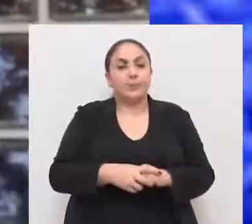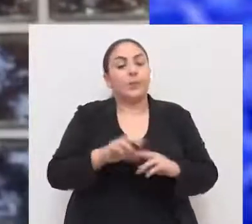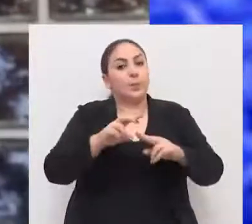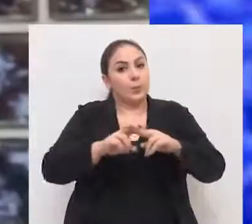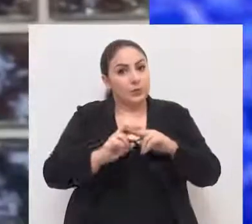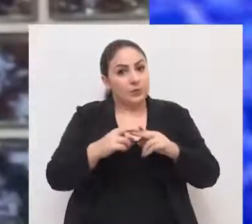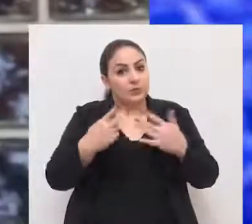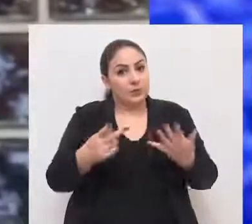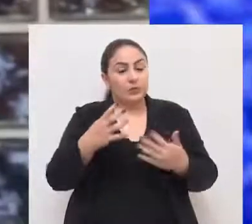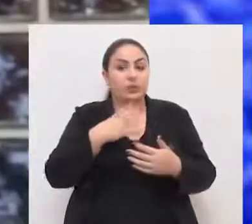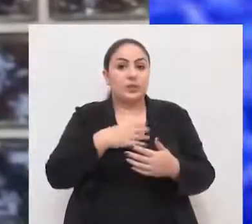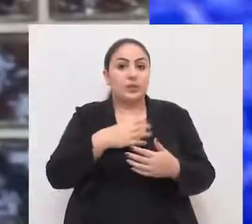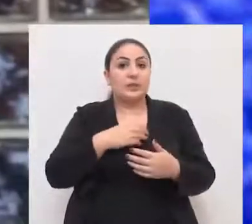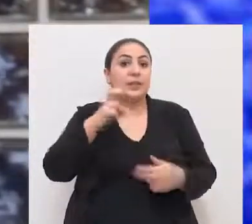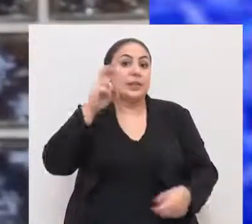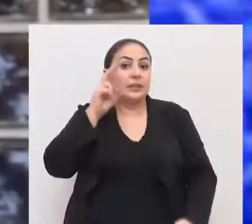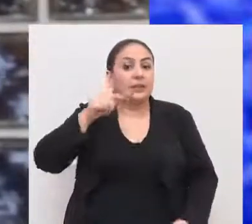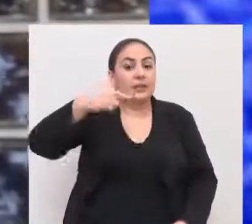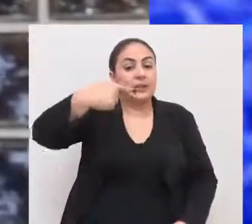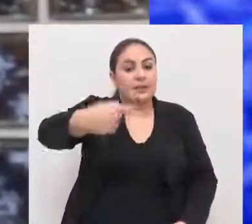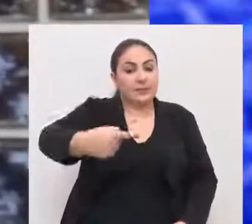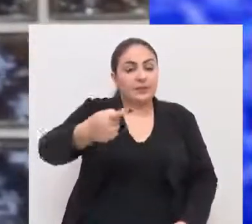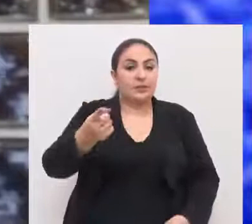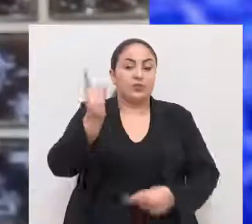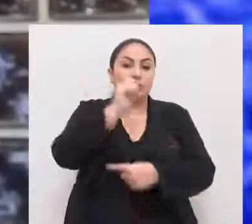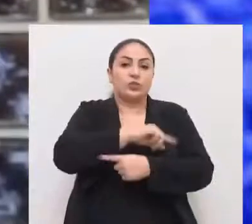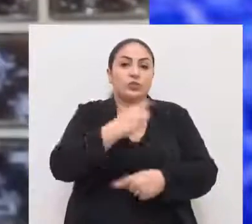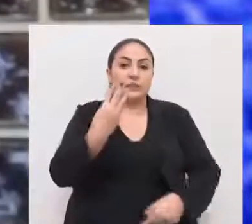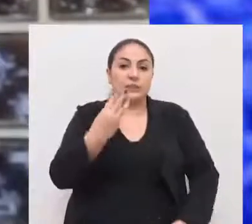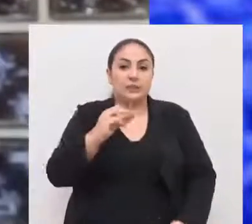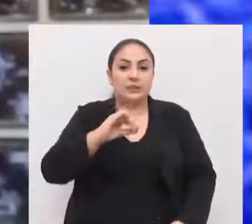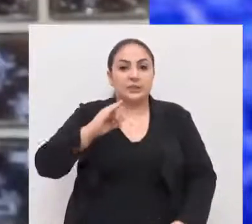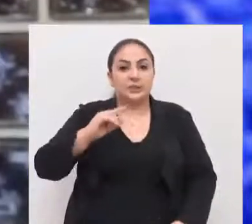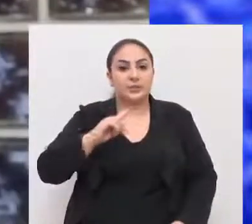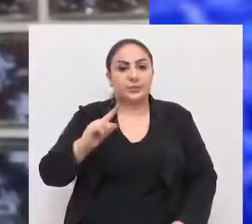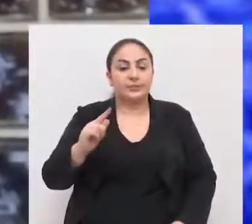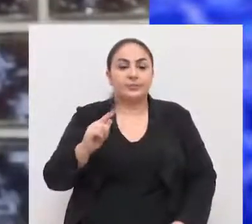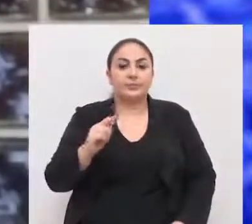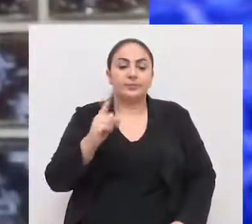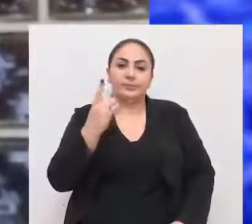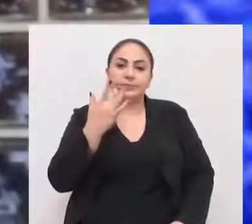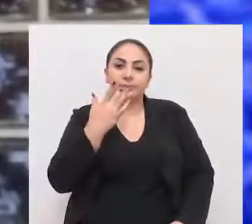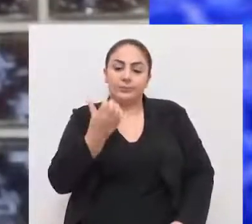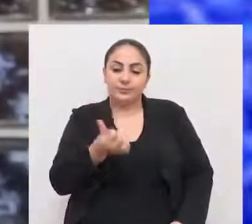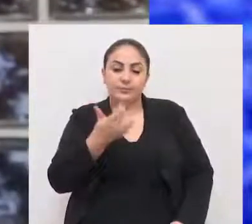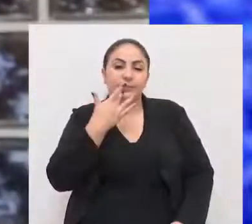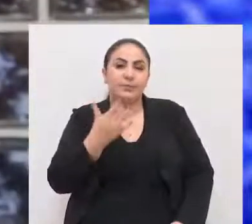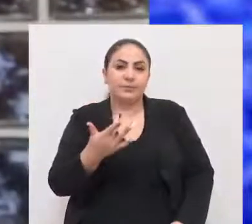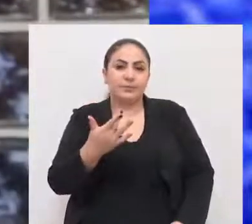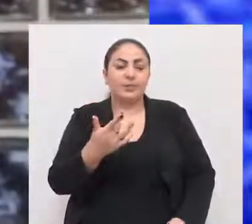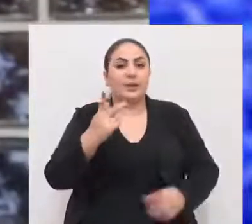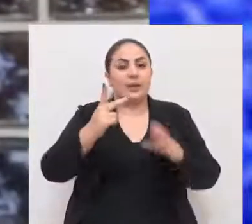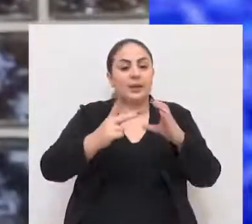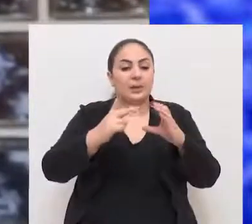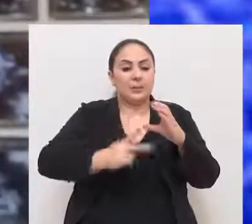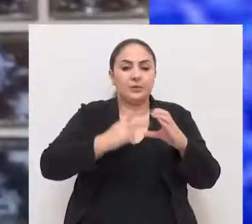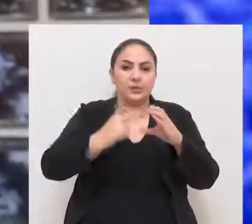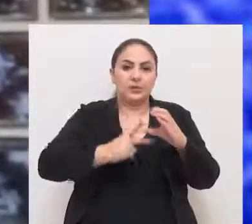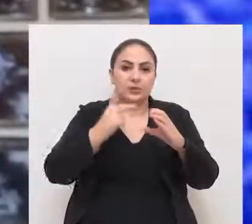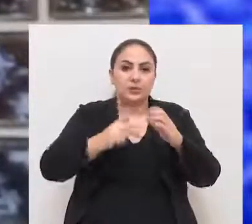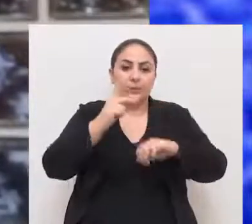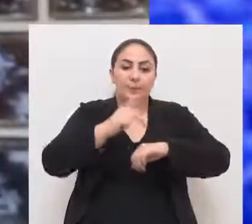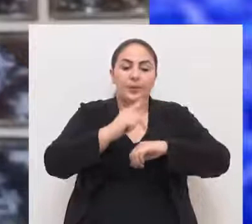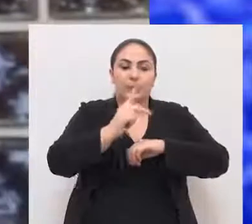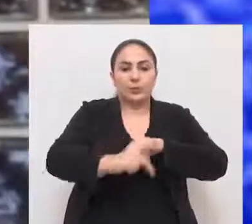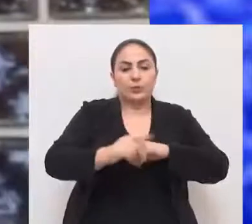Assim, na próxima quinta-feira, dia 30 de julho, às 18 horas, a Câmara Municipal de